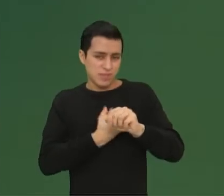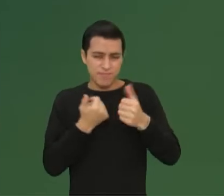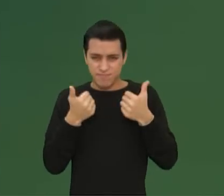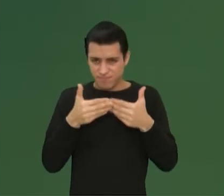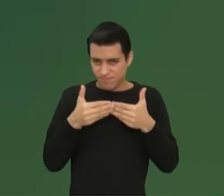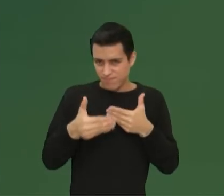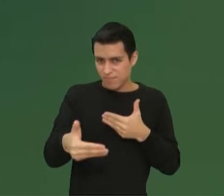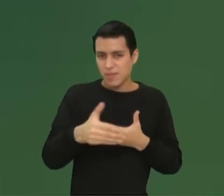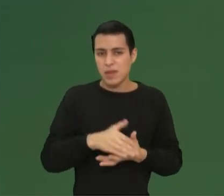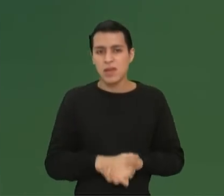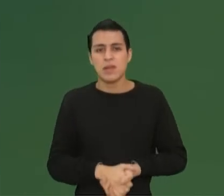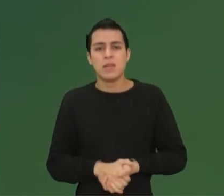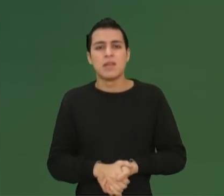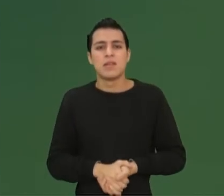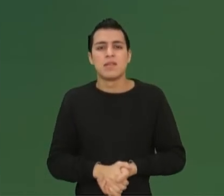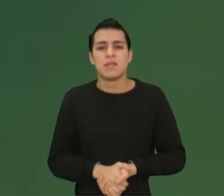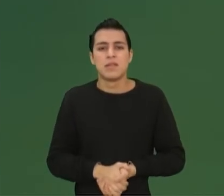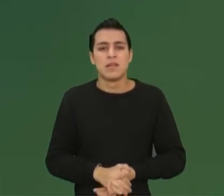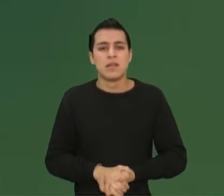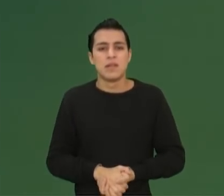em frente.